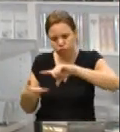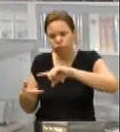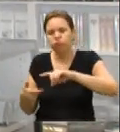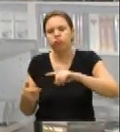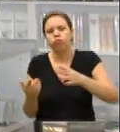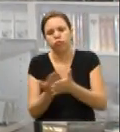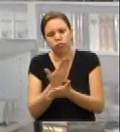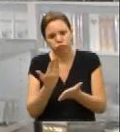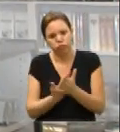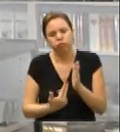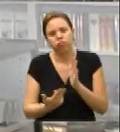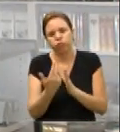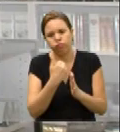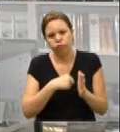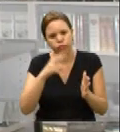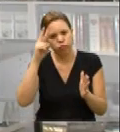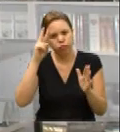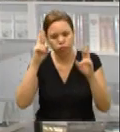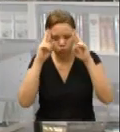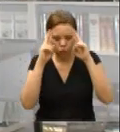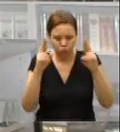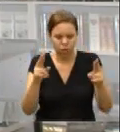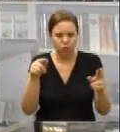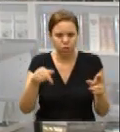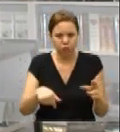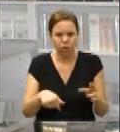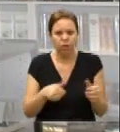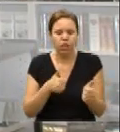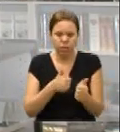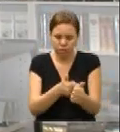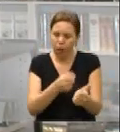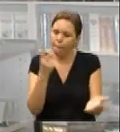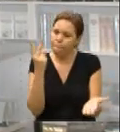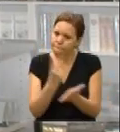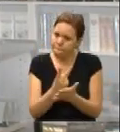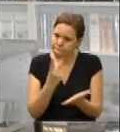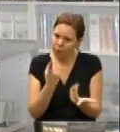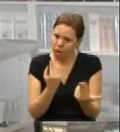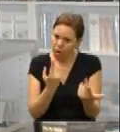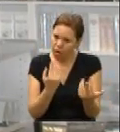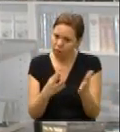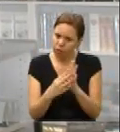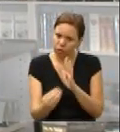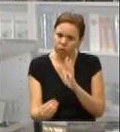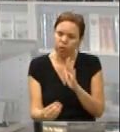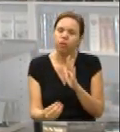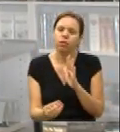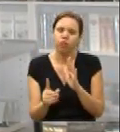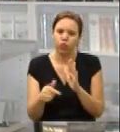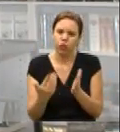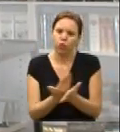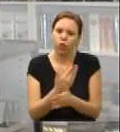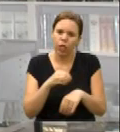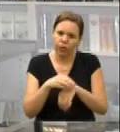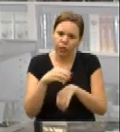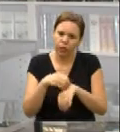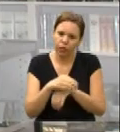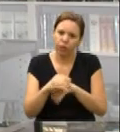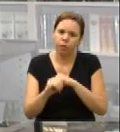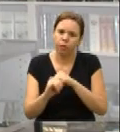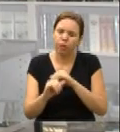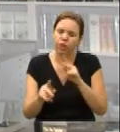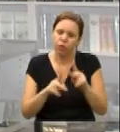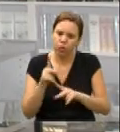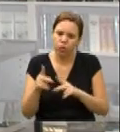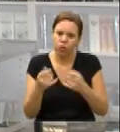contos da Aya, mas com todo respeito, né? E seguindo o máximo possível do que o livro traz para o público, né?